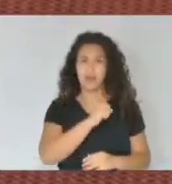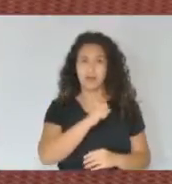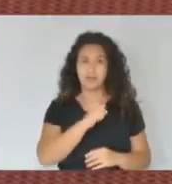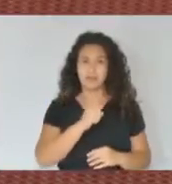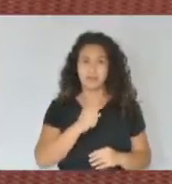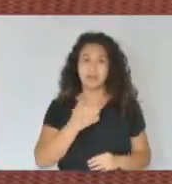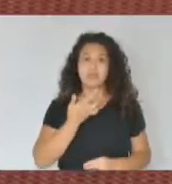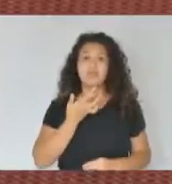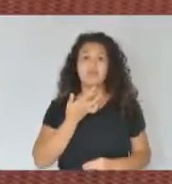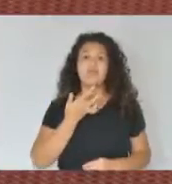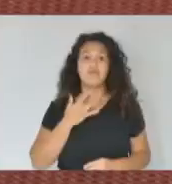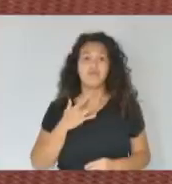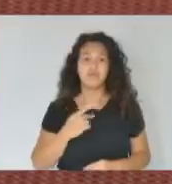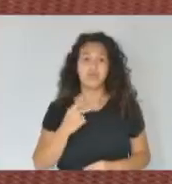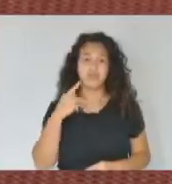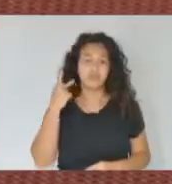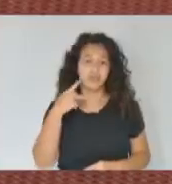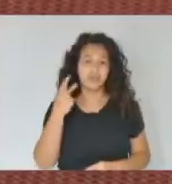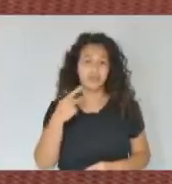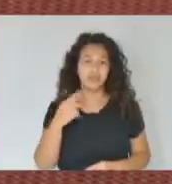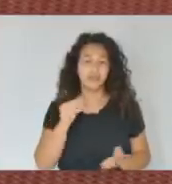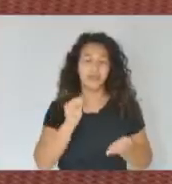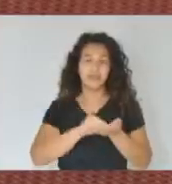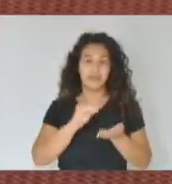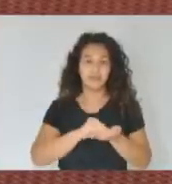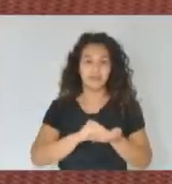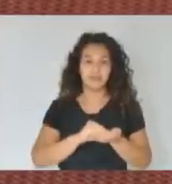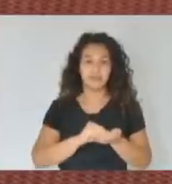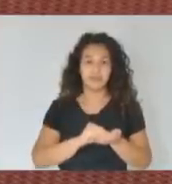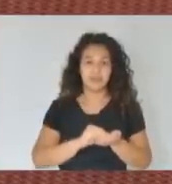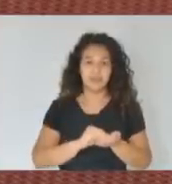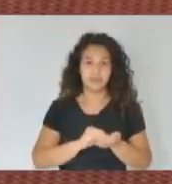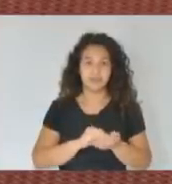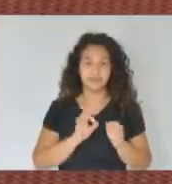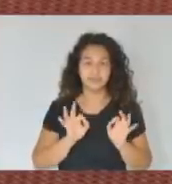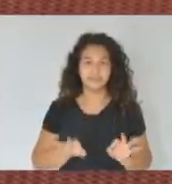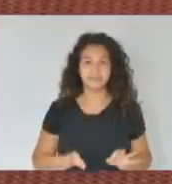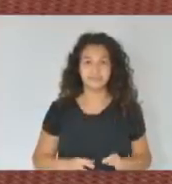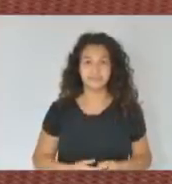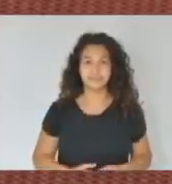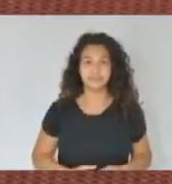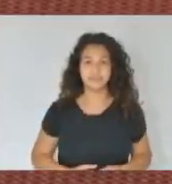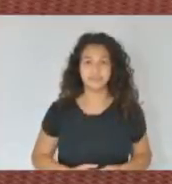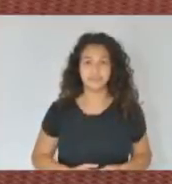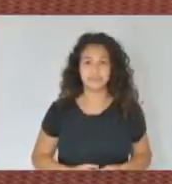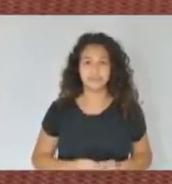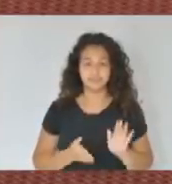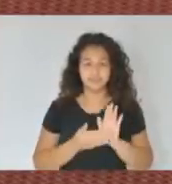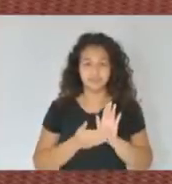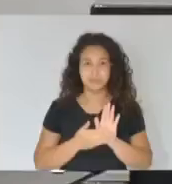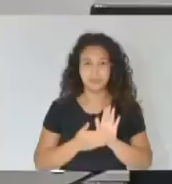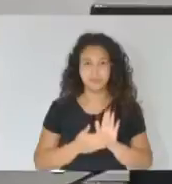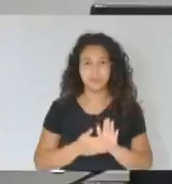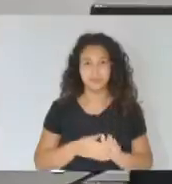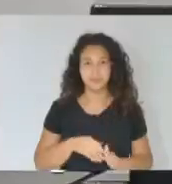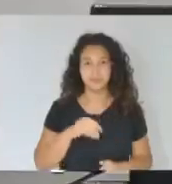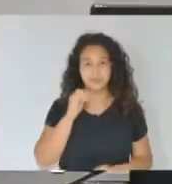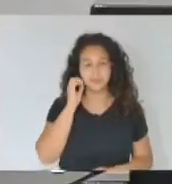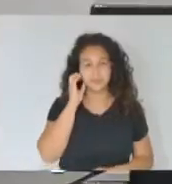vontade política. O que está faltando é vontade política. A frase certa é essa. Né? Parabéns.